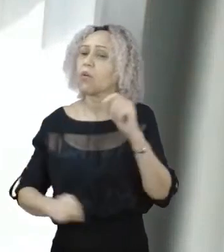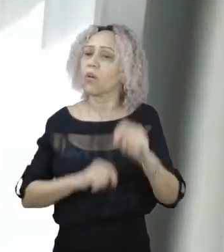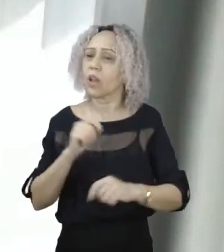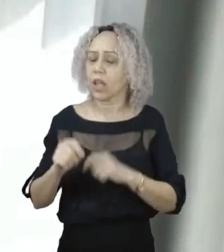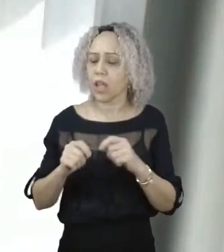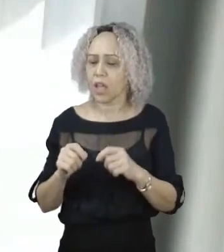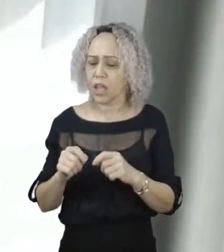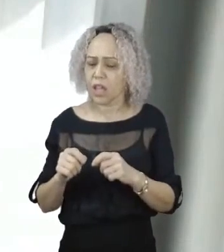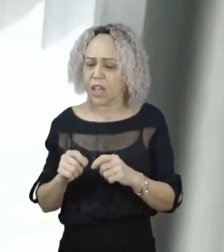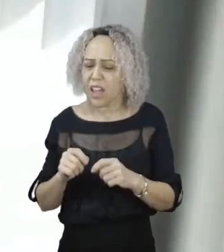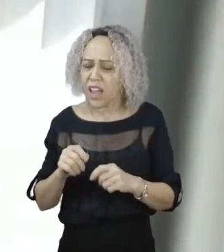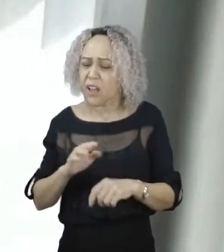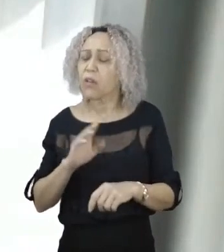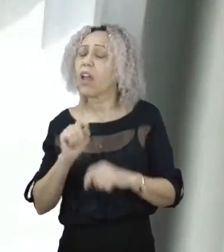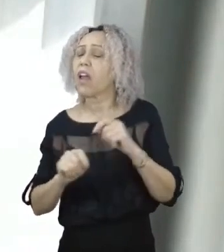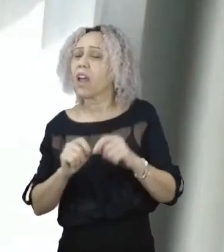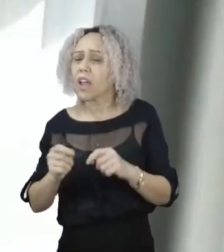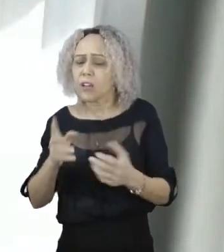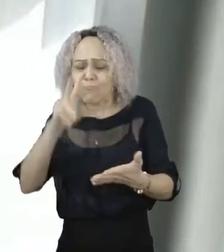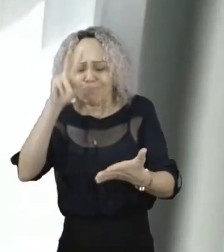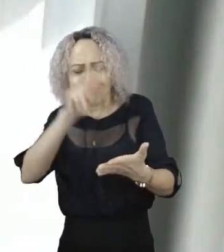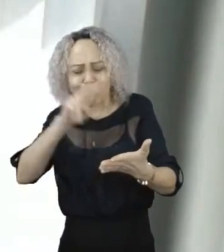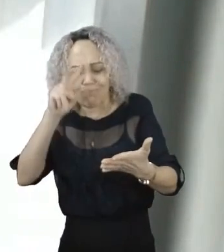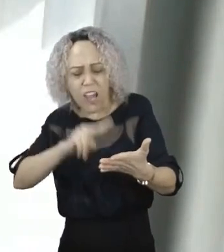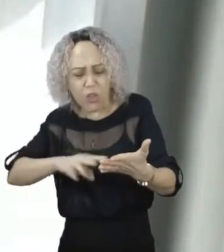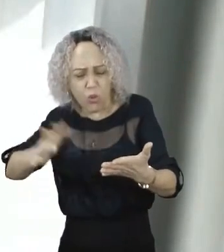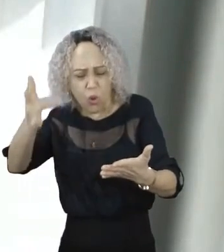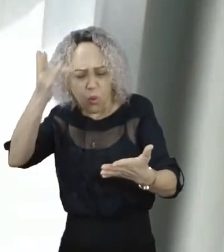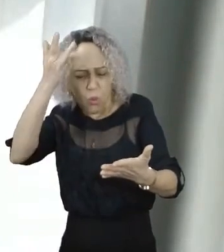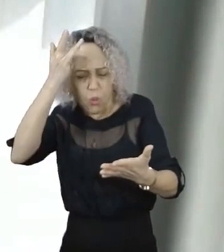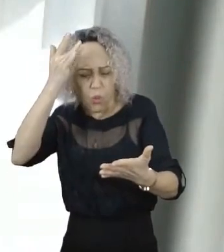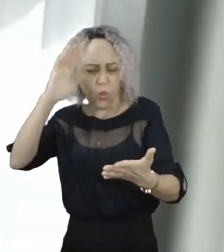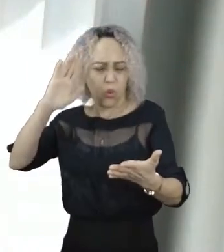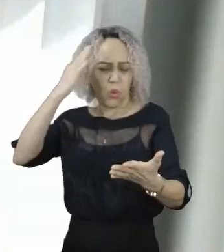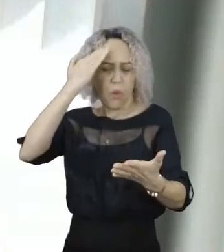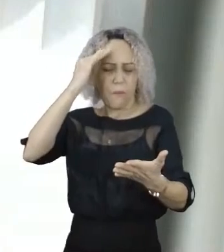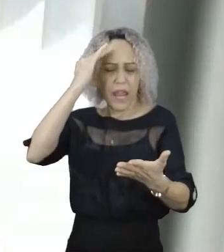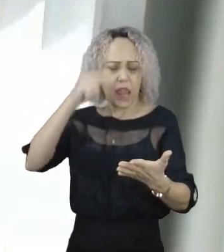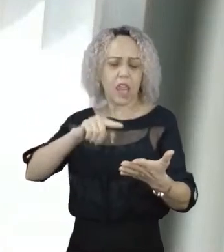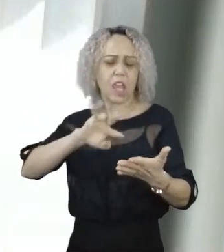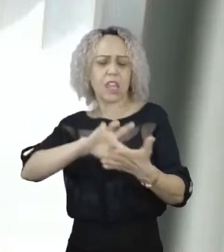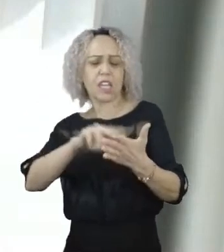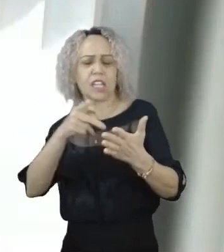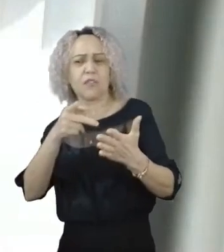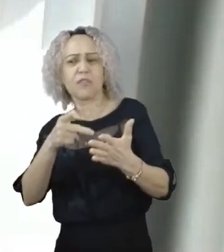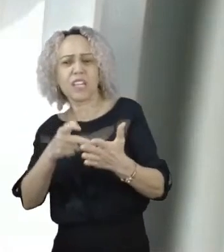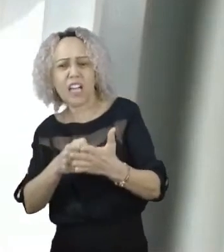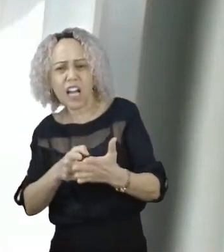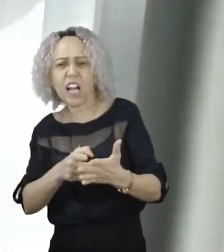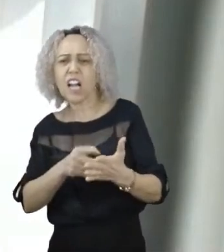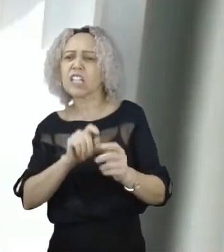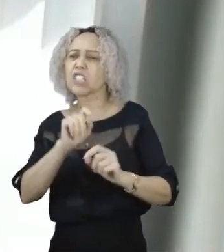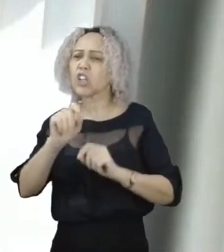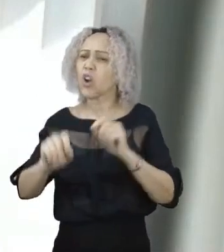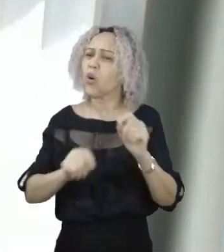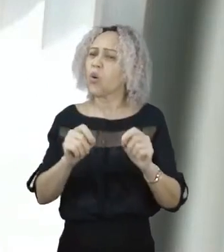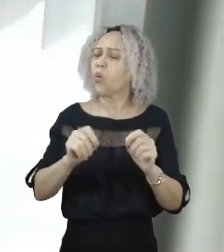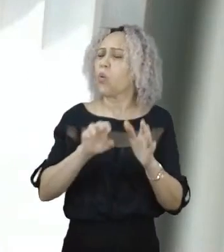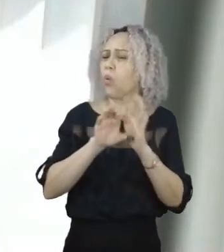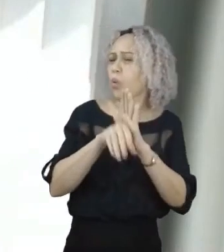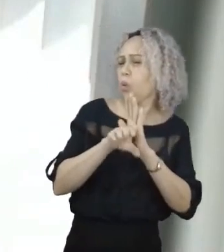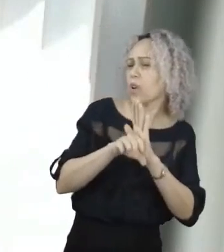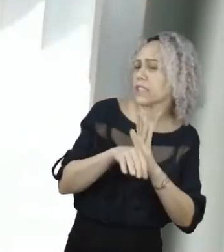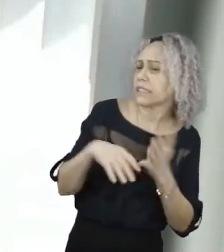a leitura. A parte da leitura, com seus significados, com seus significantes, que deve se fazer